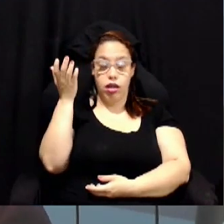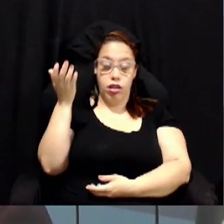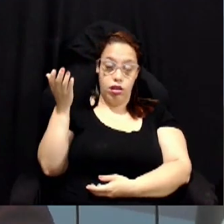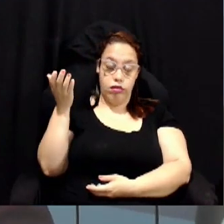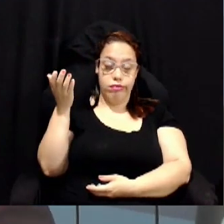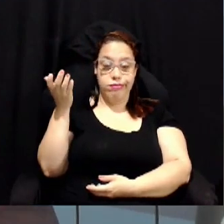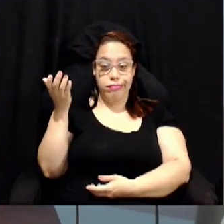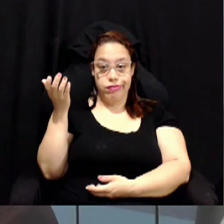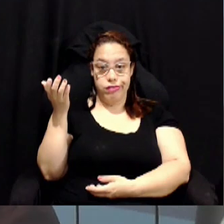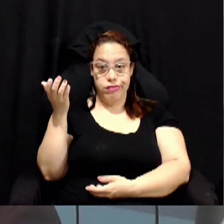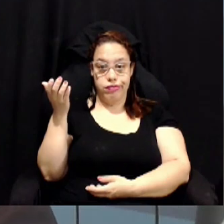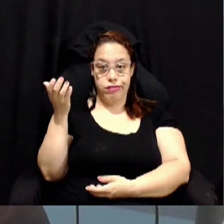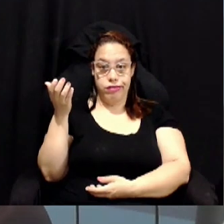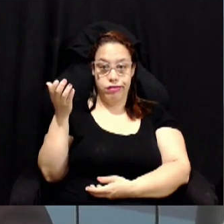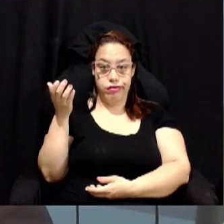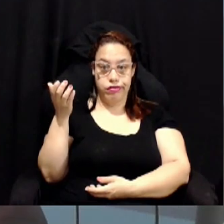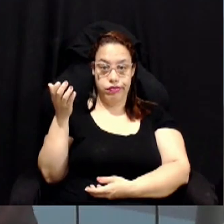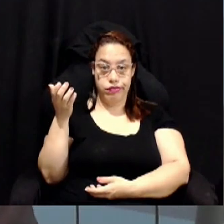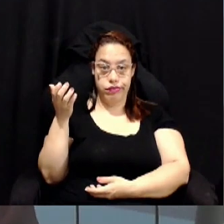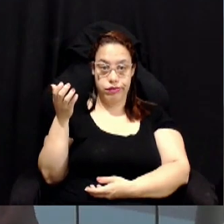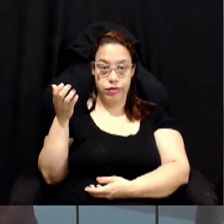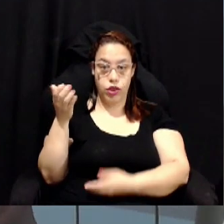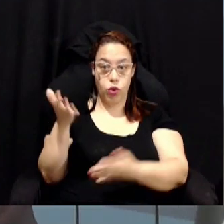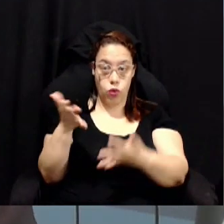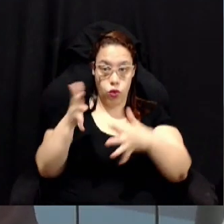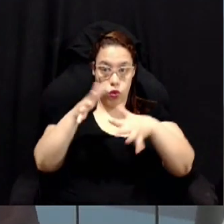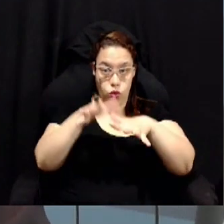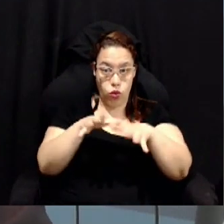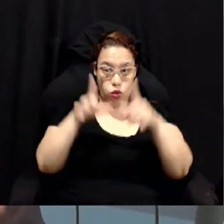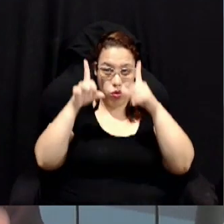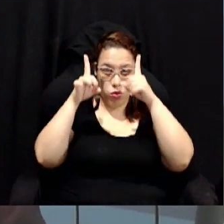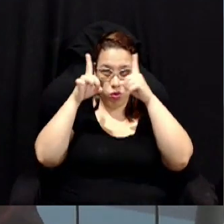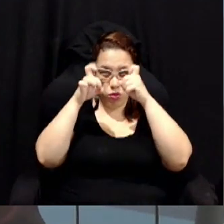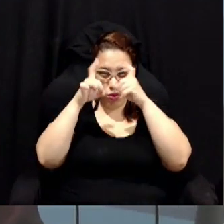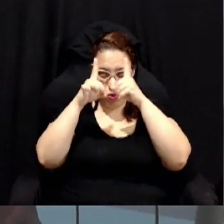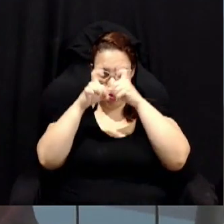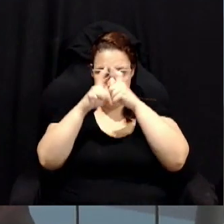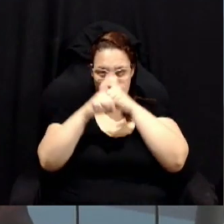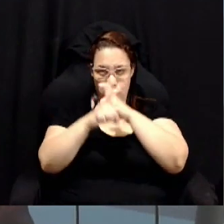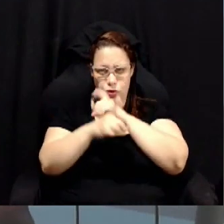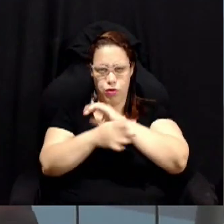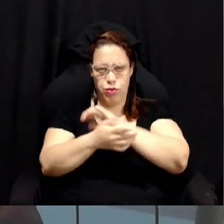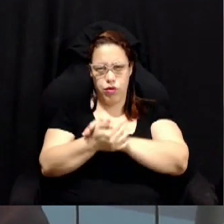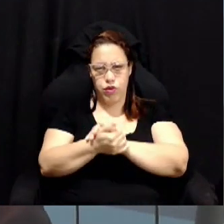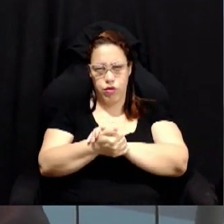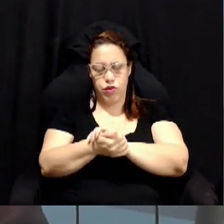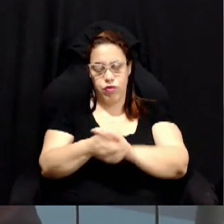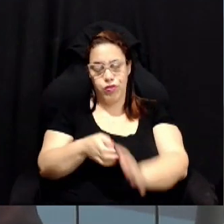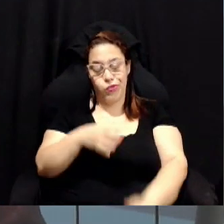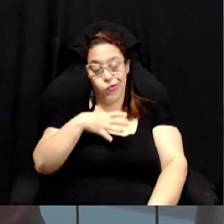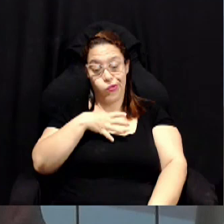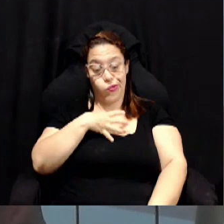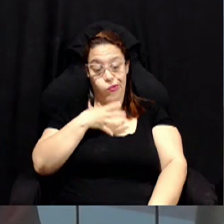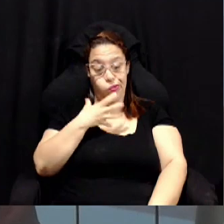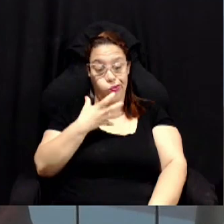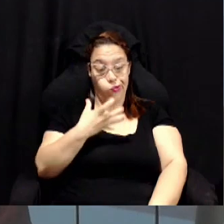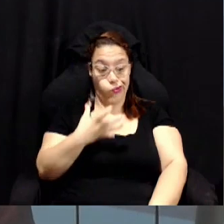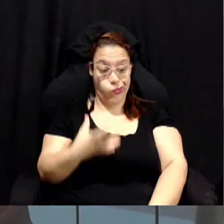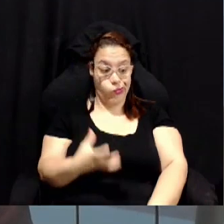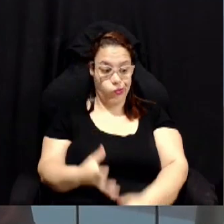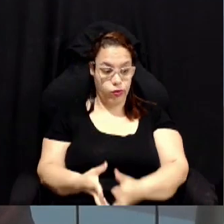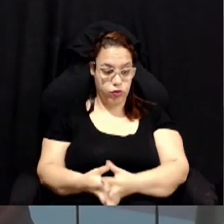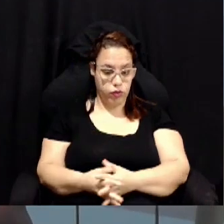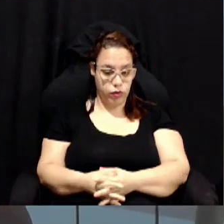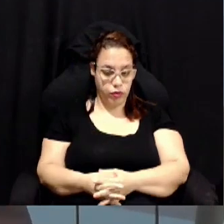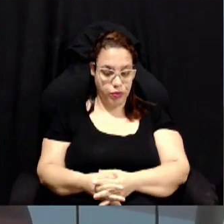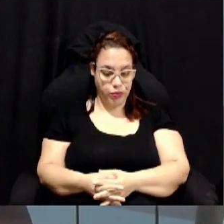tornando essa inclusão um pouco mais difícil de ser feita na sua essência, na sua totalidade,